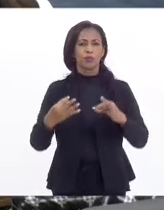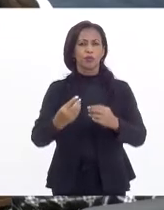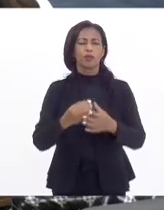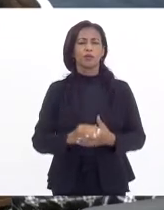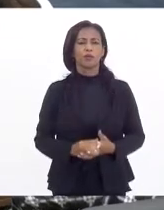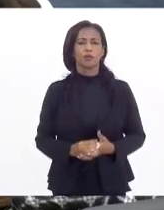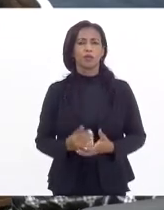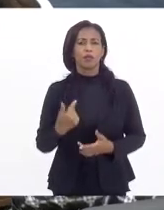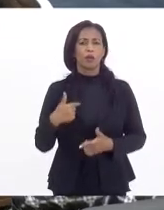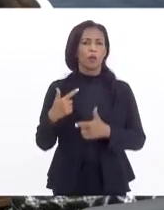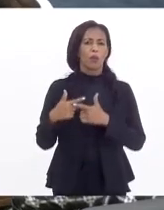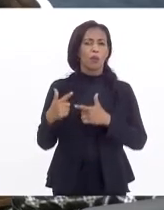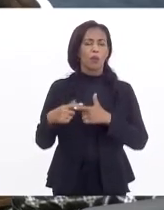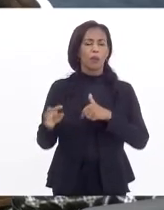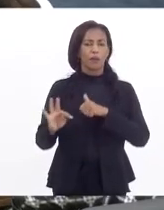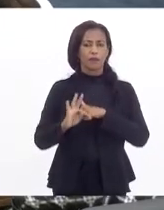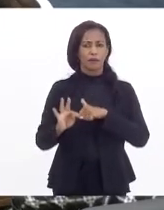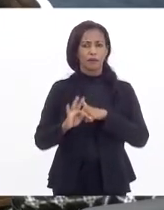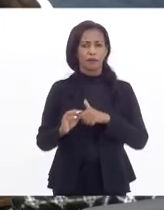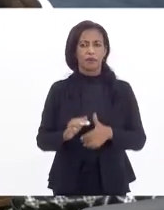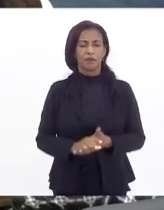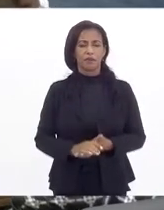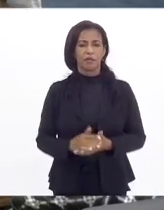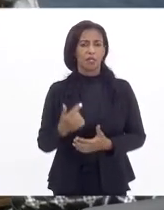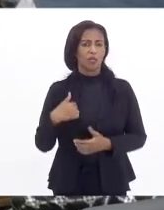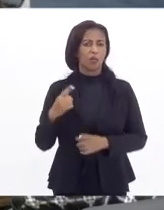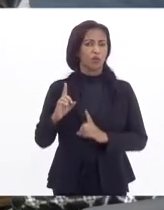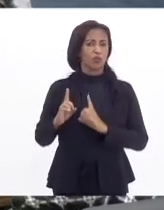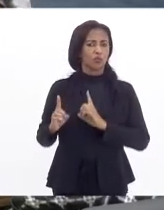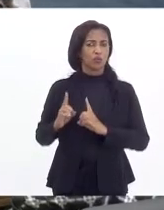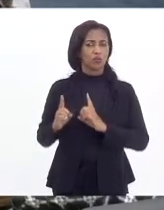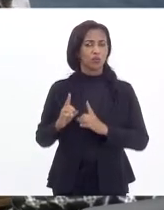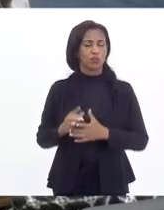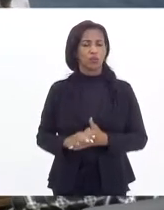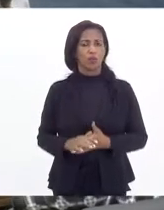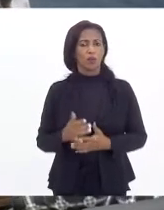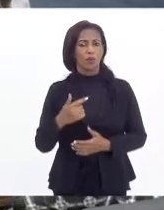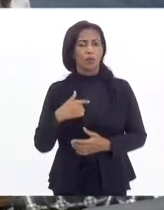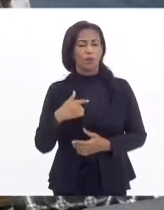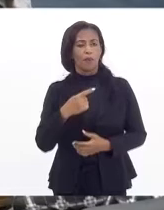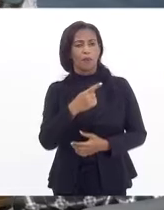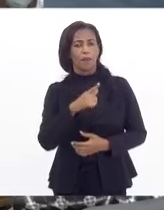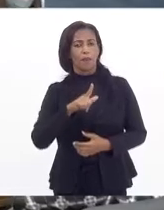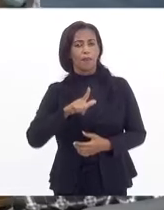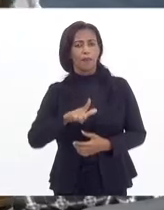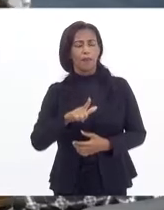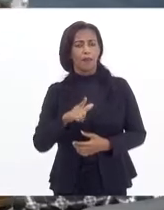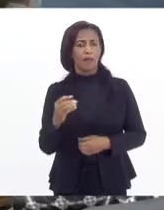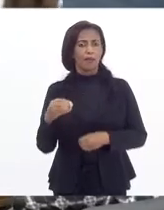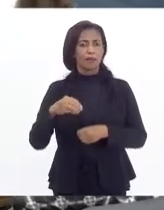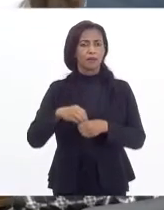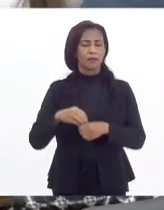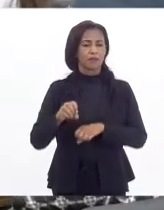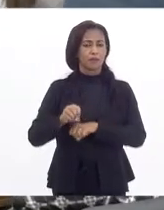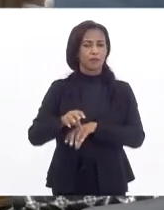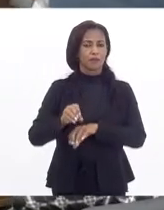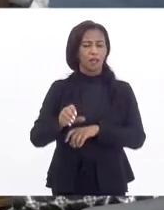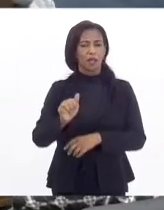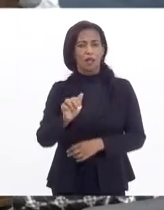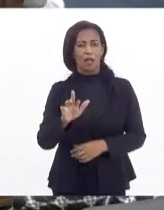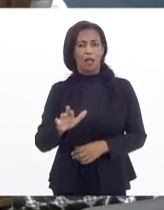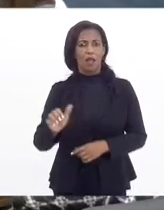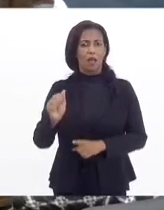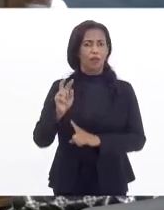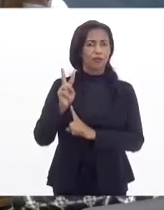eu, por um problema técnico, eu não discuti o meu projeto que introduz a educação